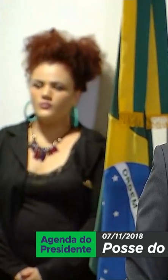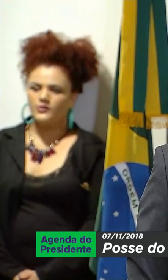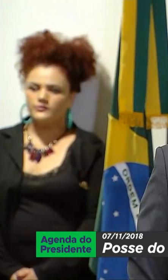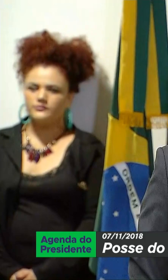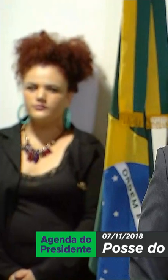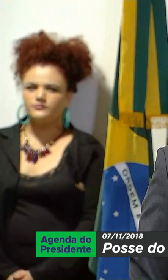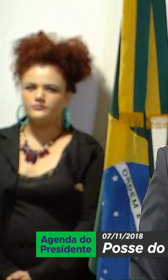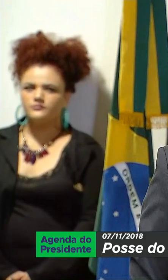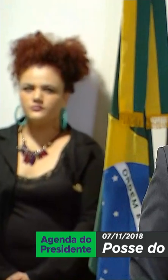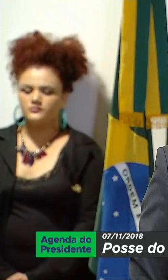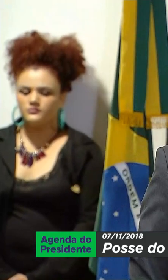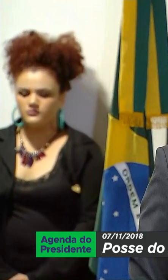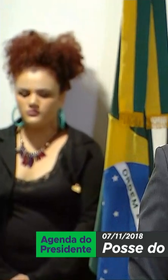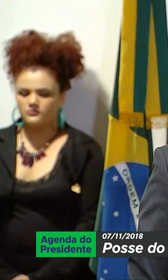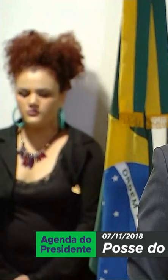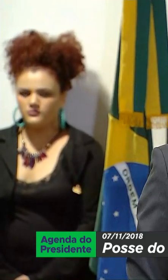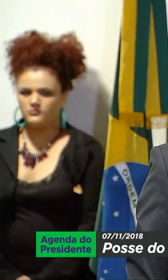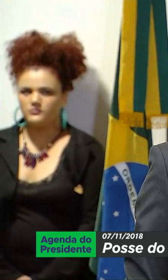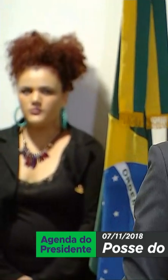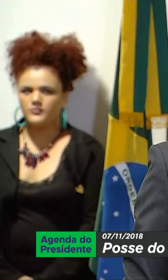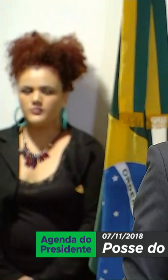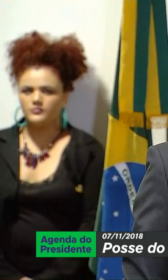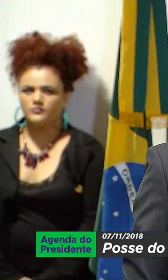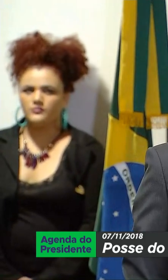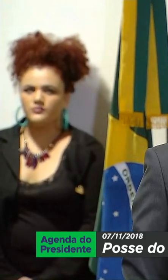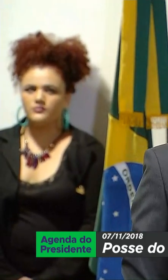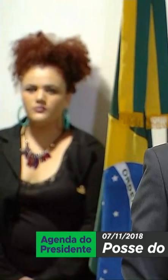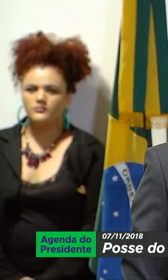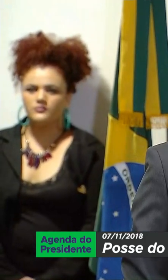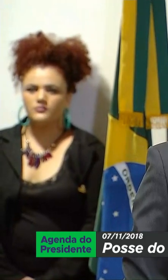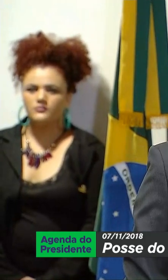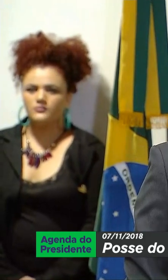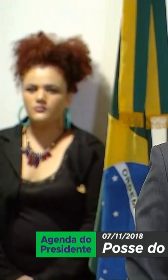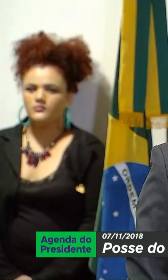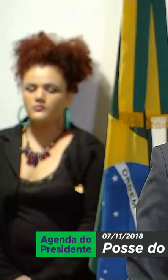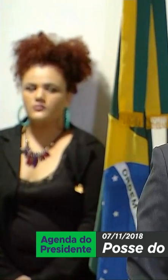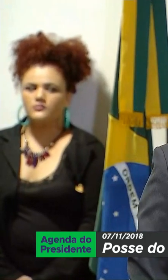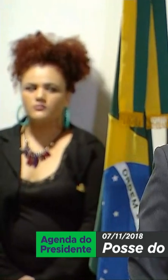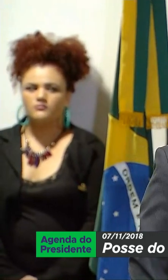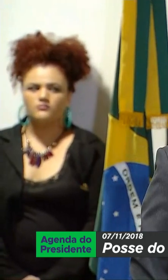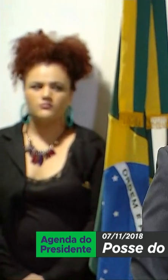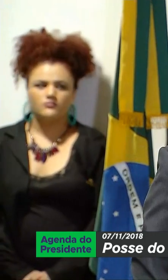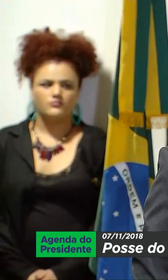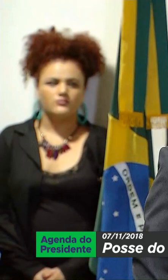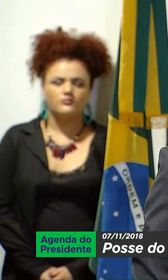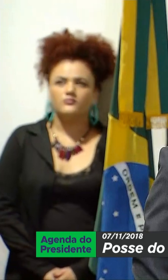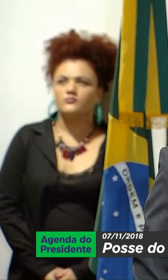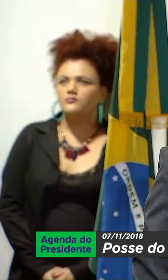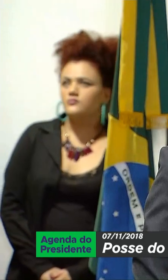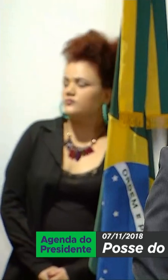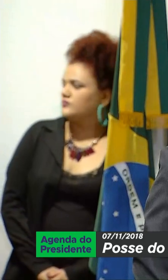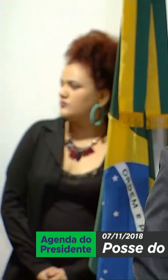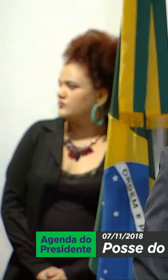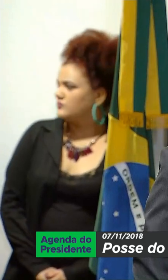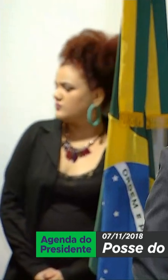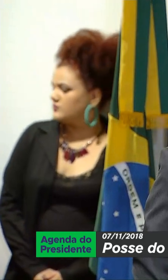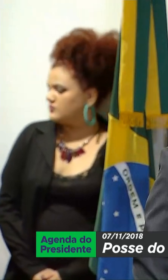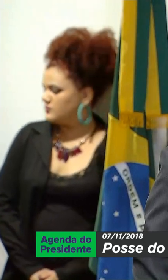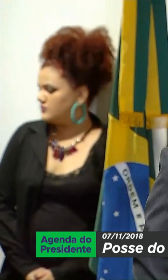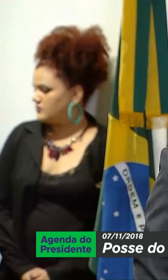ano de 2017. Em 2019, nós estávamos com uma média de